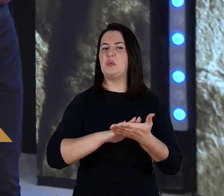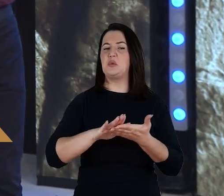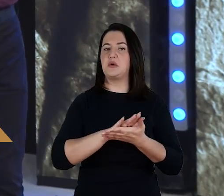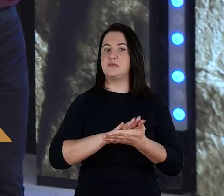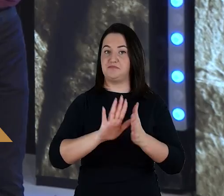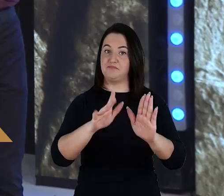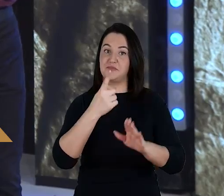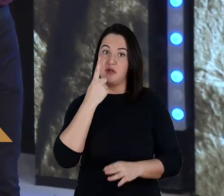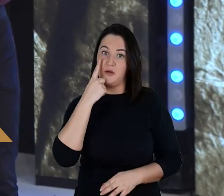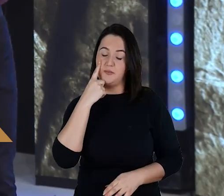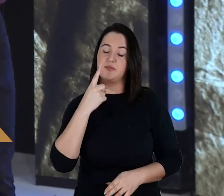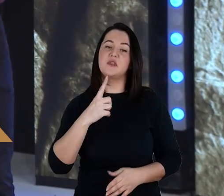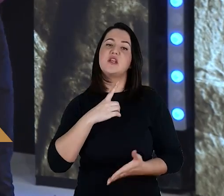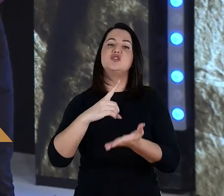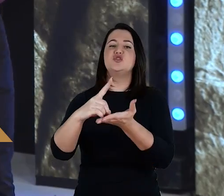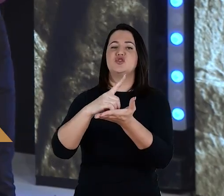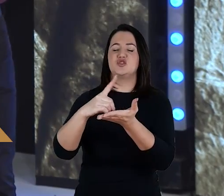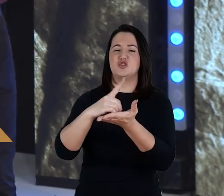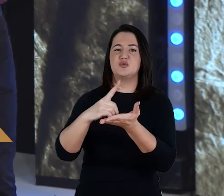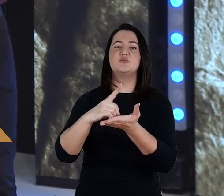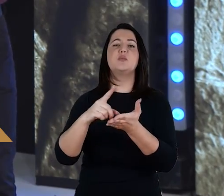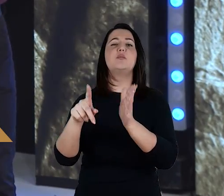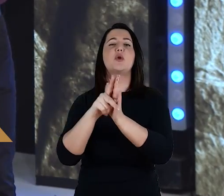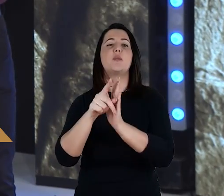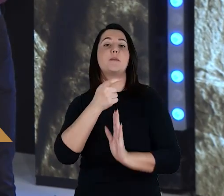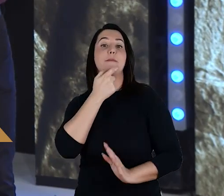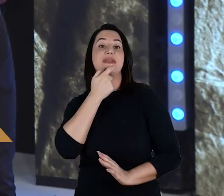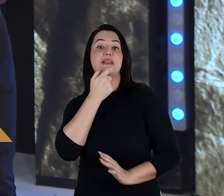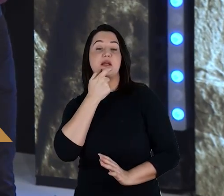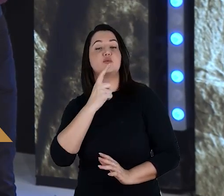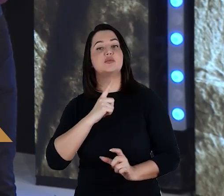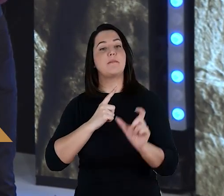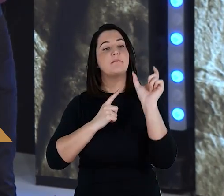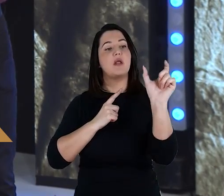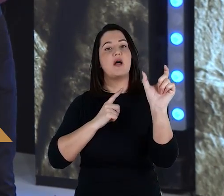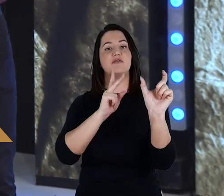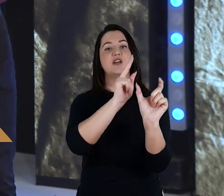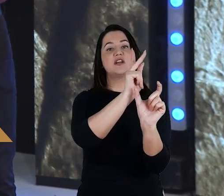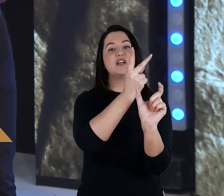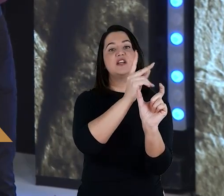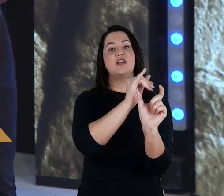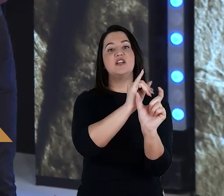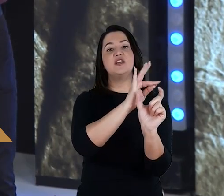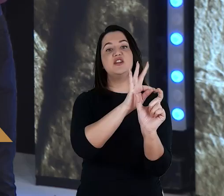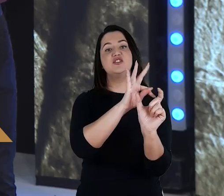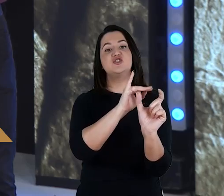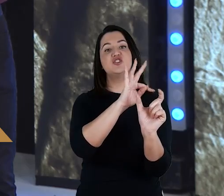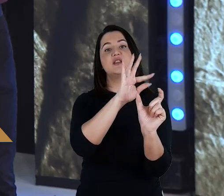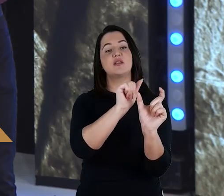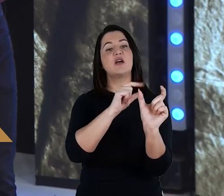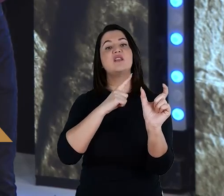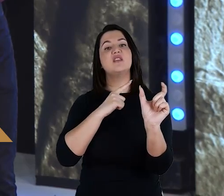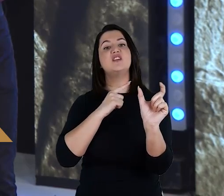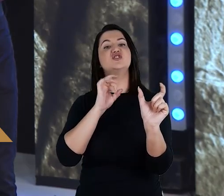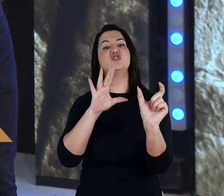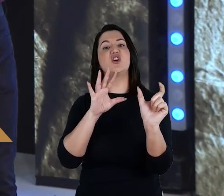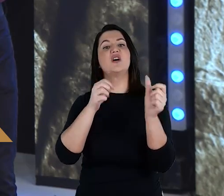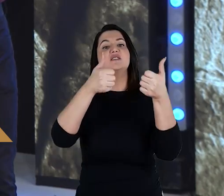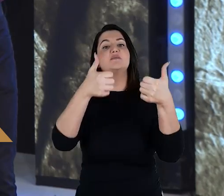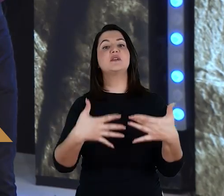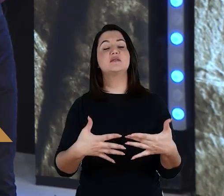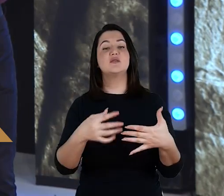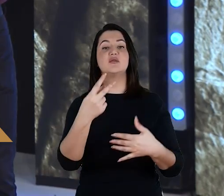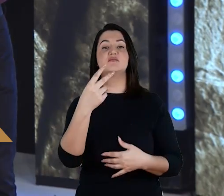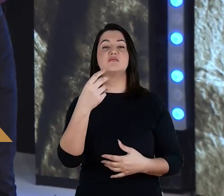Enciclopédia Britânica, quando você olha lá o assunto, o verbete hititas, ele coloca apenas 8 linhas e